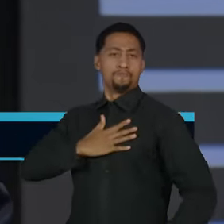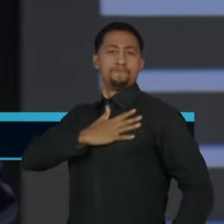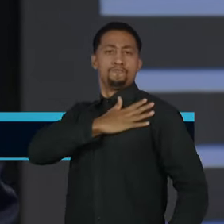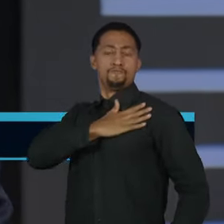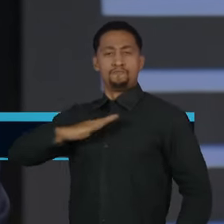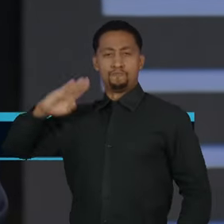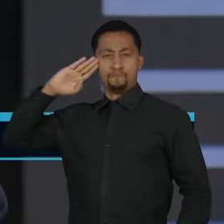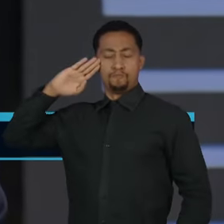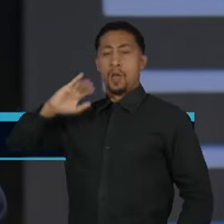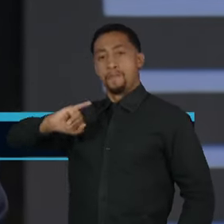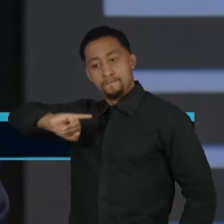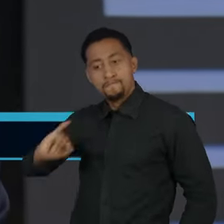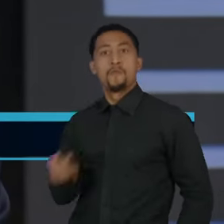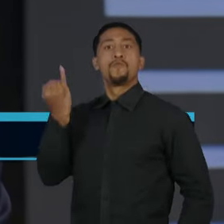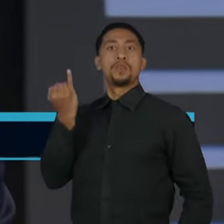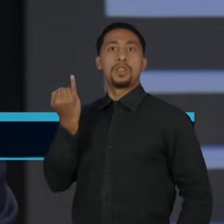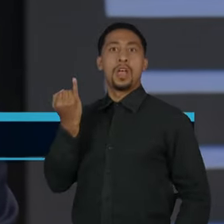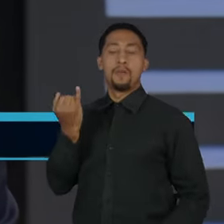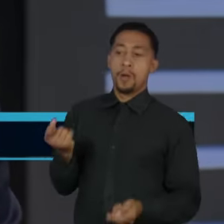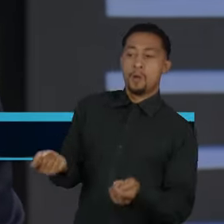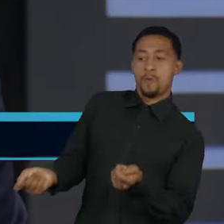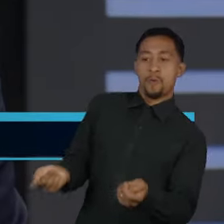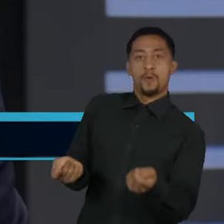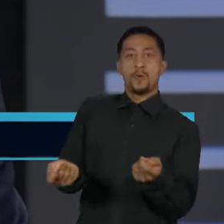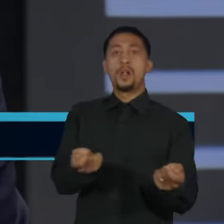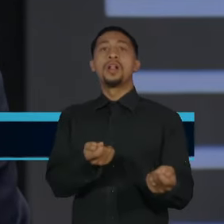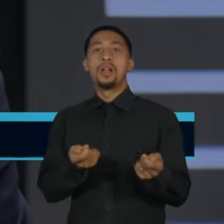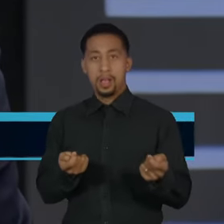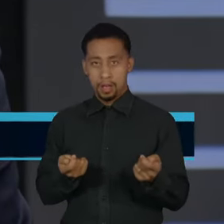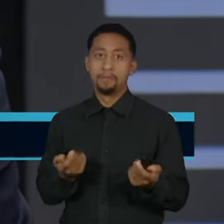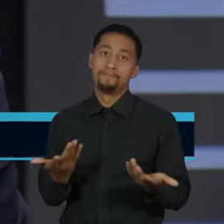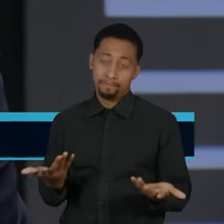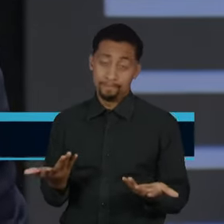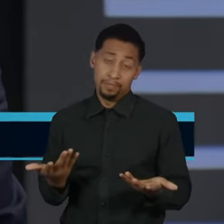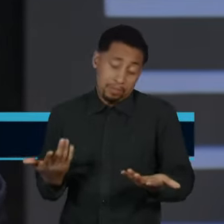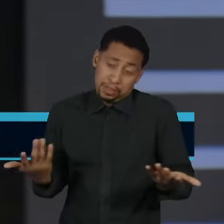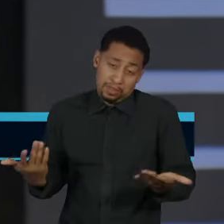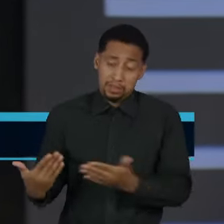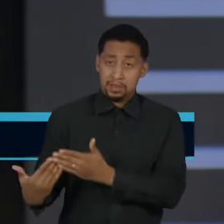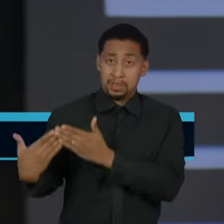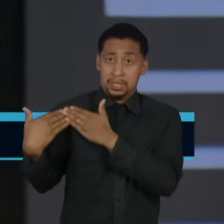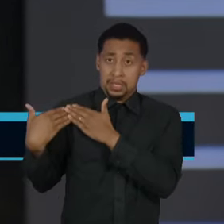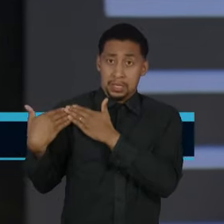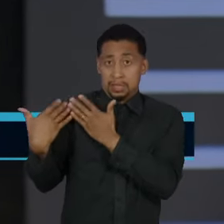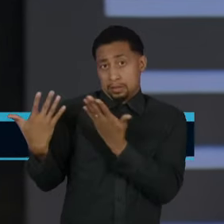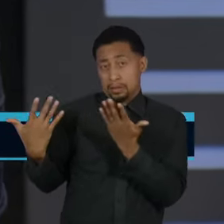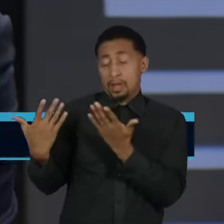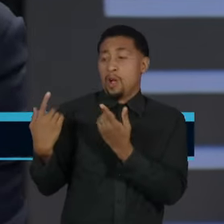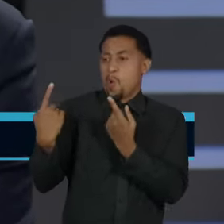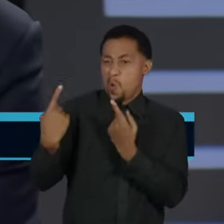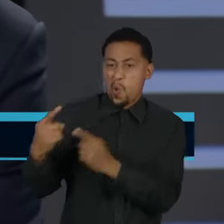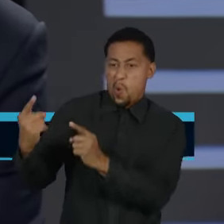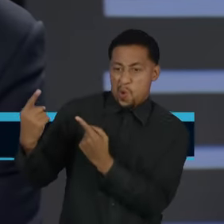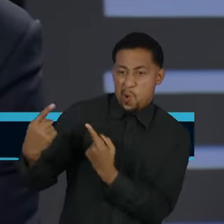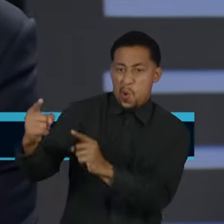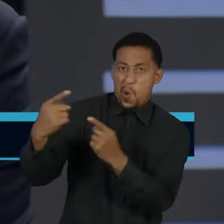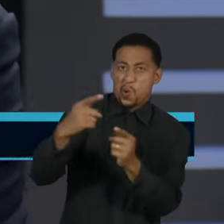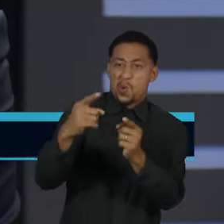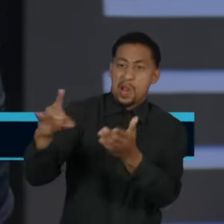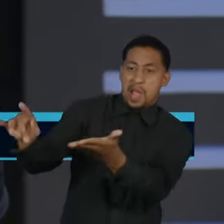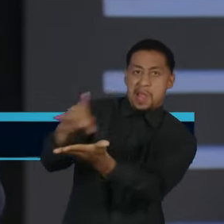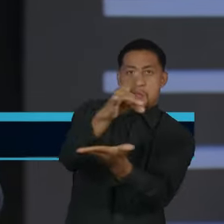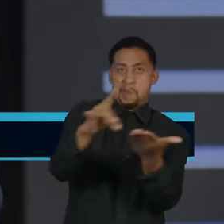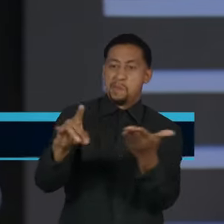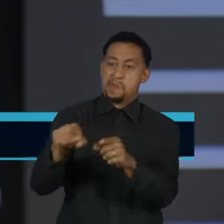utilizavam a justiça, a polícia, certo? Em função dos seus interesses políticos e contra os seus inimigos. Isso é um tempo passado. Hoje,